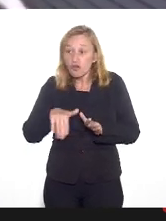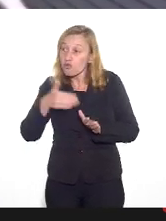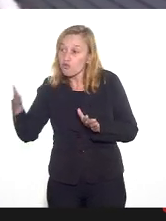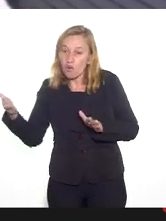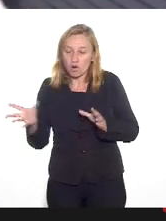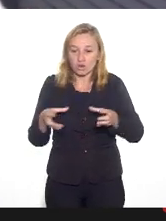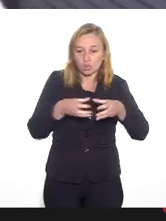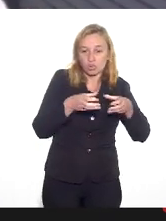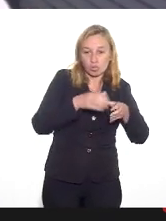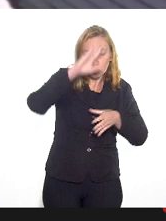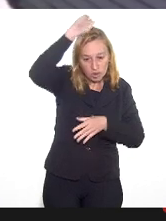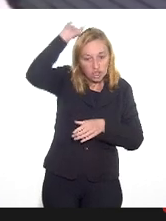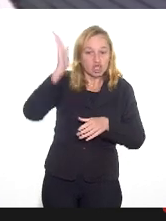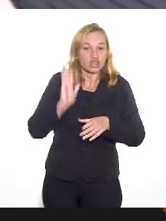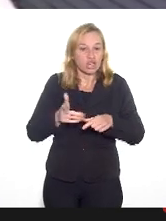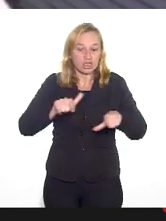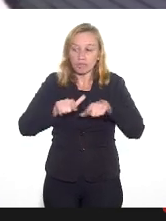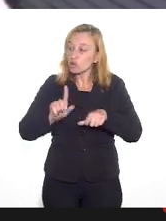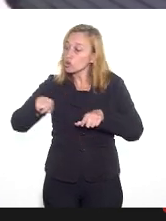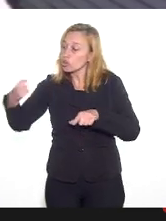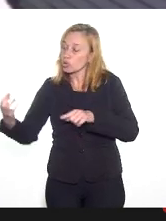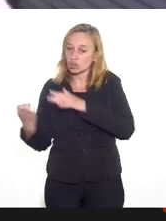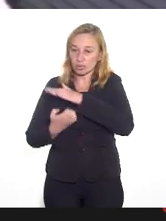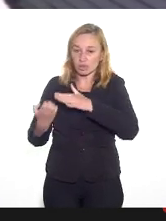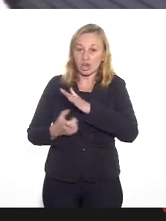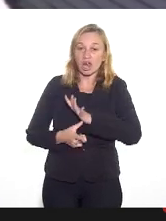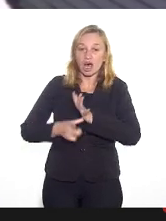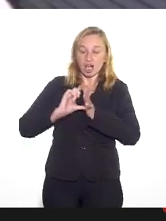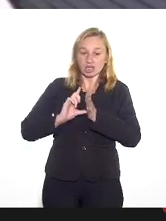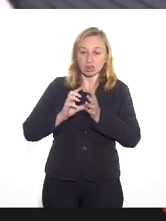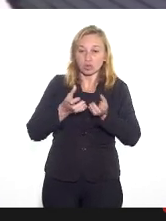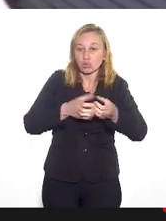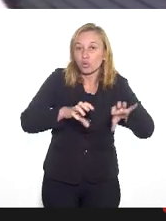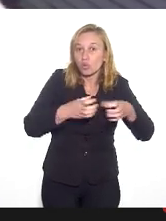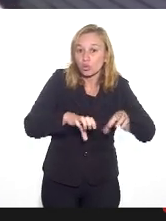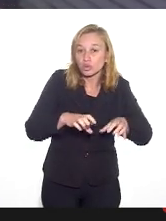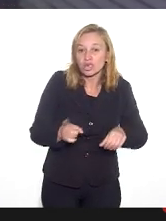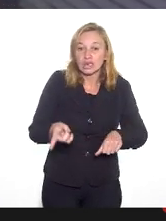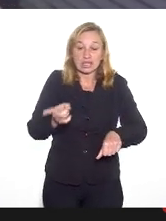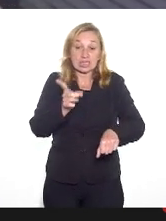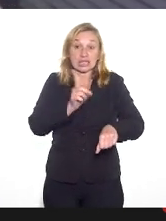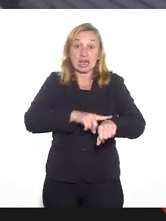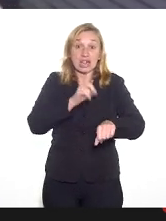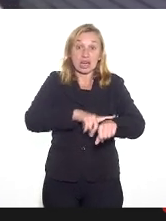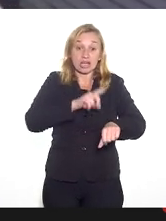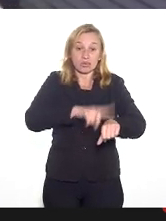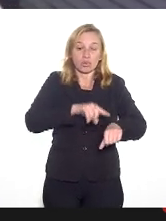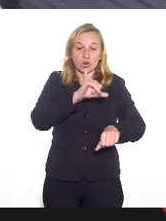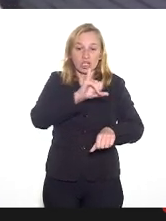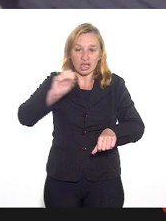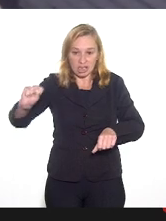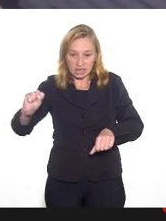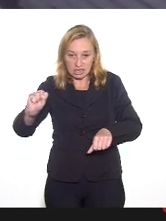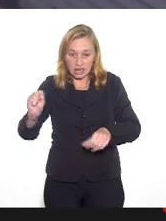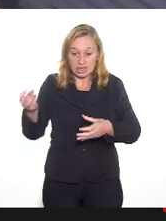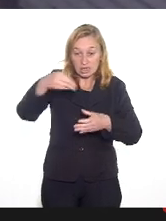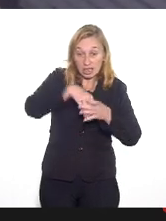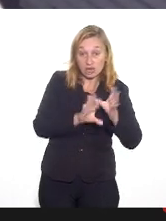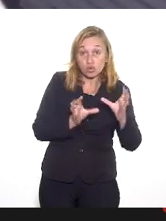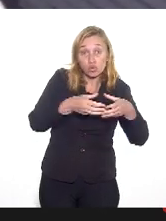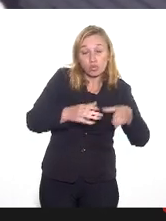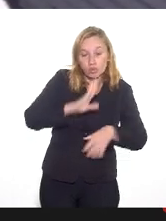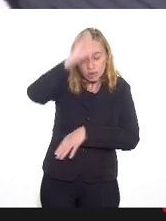ele já trabalhou em alguma outra empresa antes de prestar o concurso. Então, ele traz esse tempo de INSS dentro da corporação.